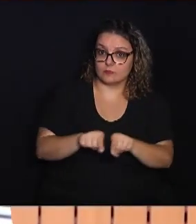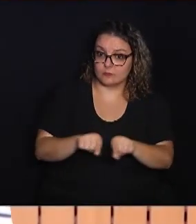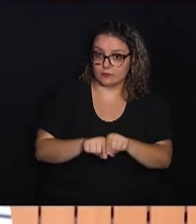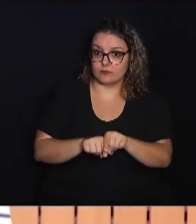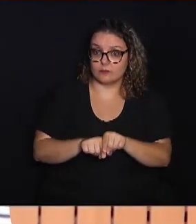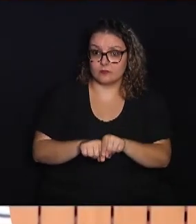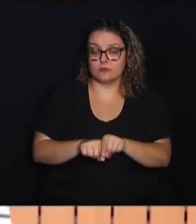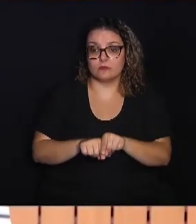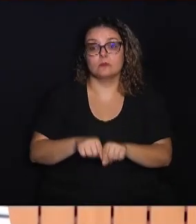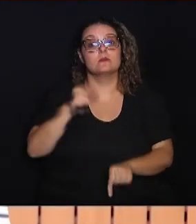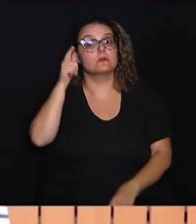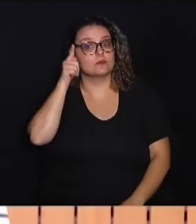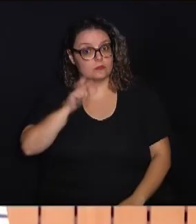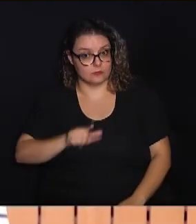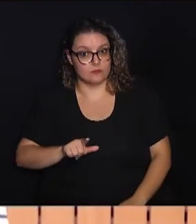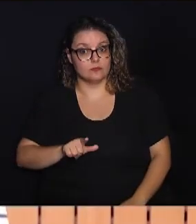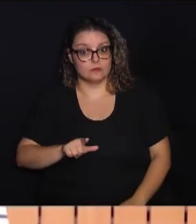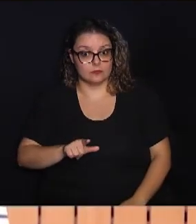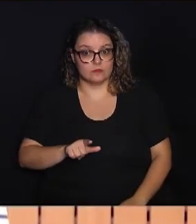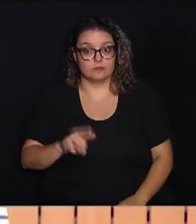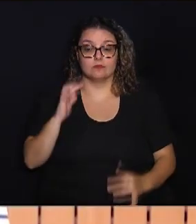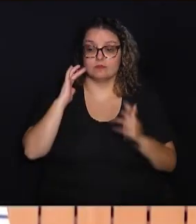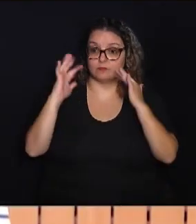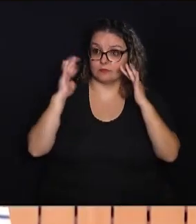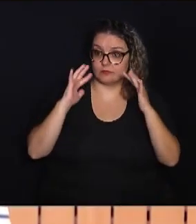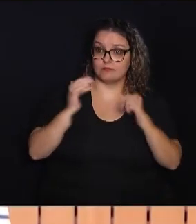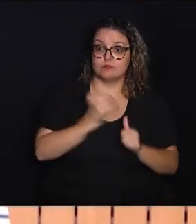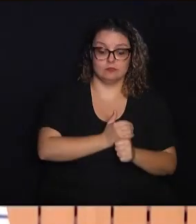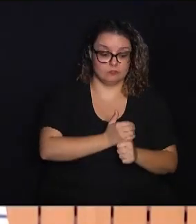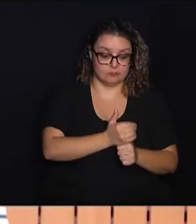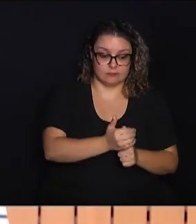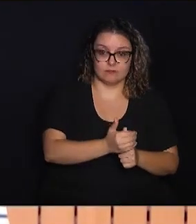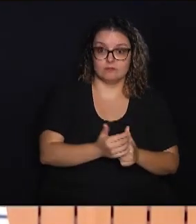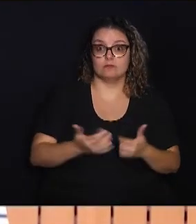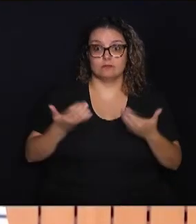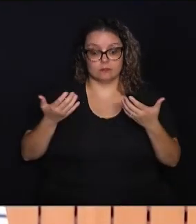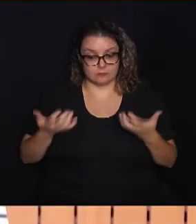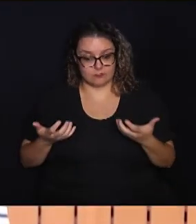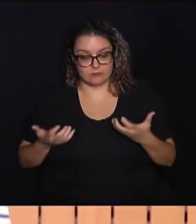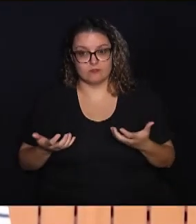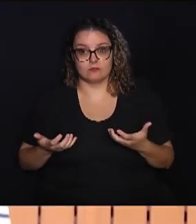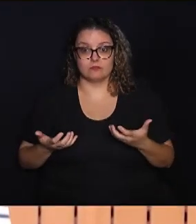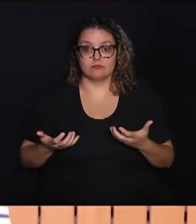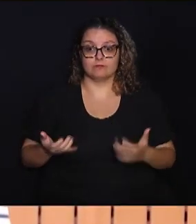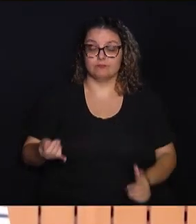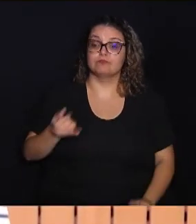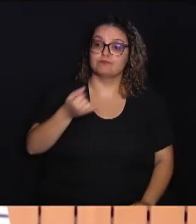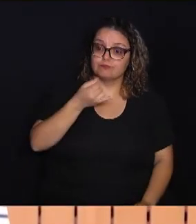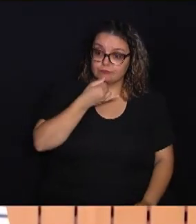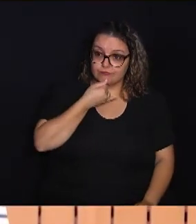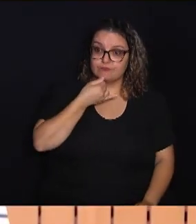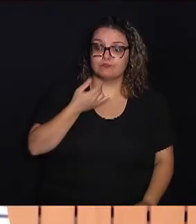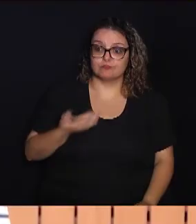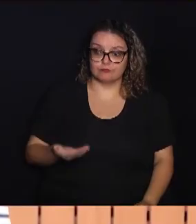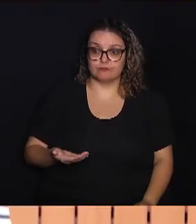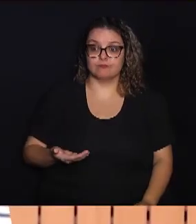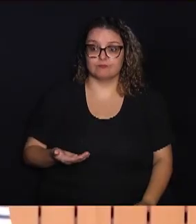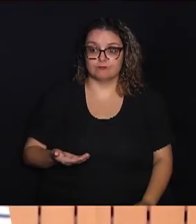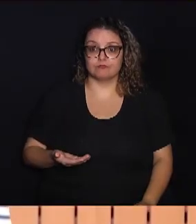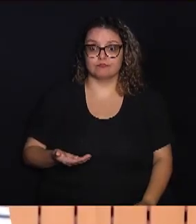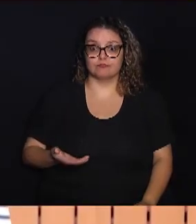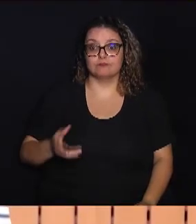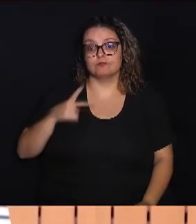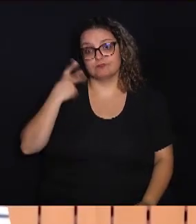aqueles que conseguiram esse tão sonhado mandato quero aqui lastimar né que o